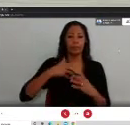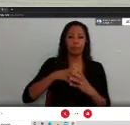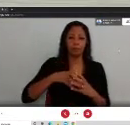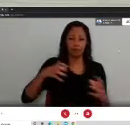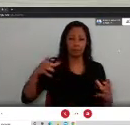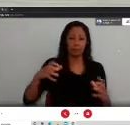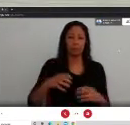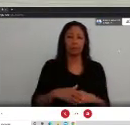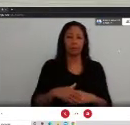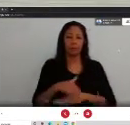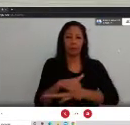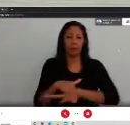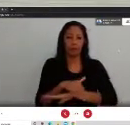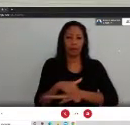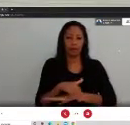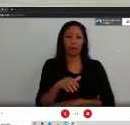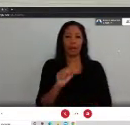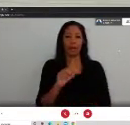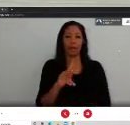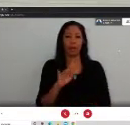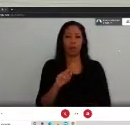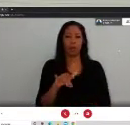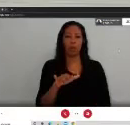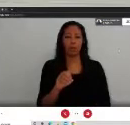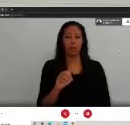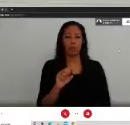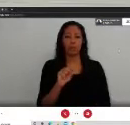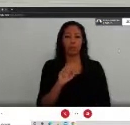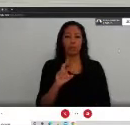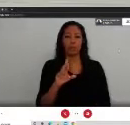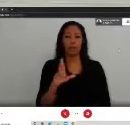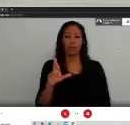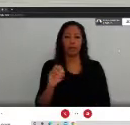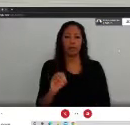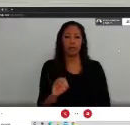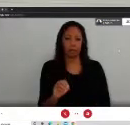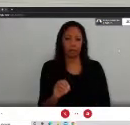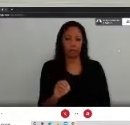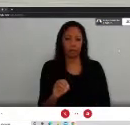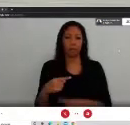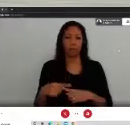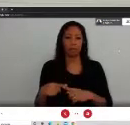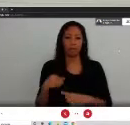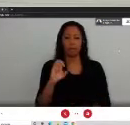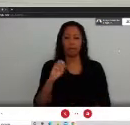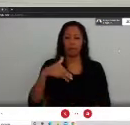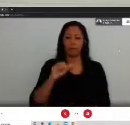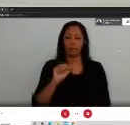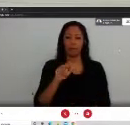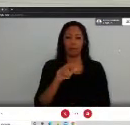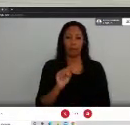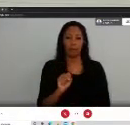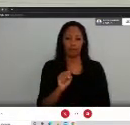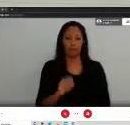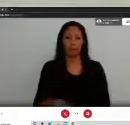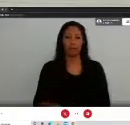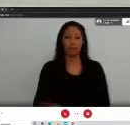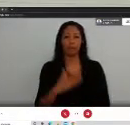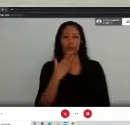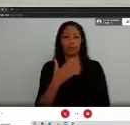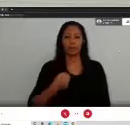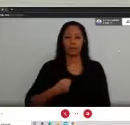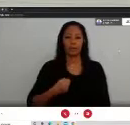Aeroporto Augusto Severo, no bairro de Emaús. Indicação